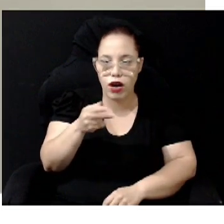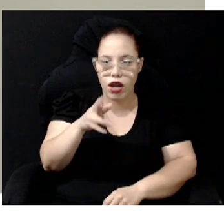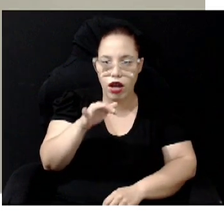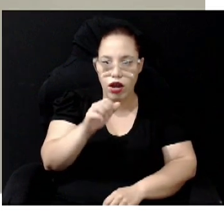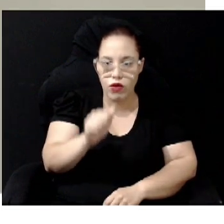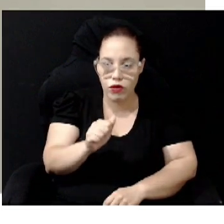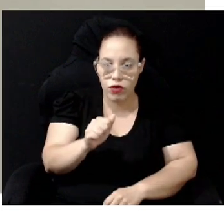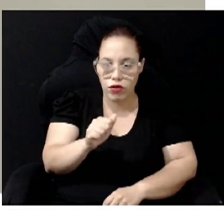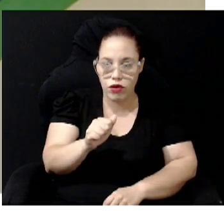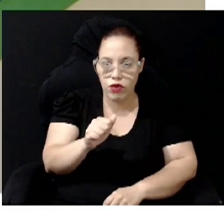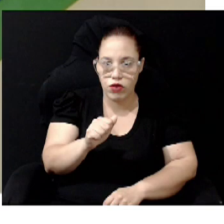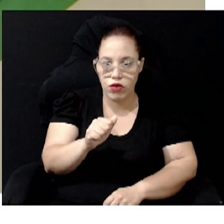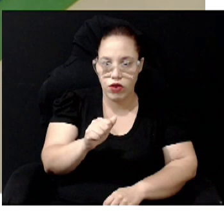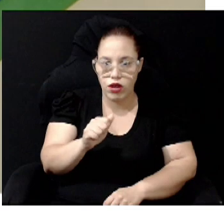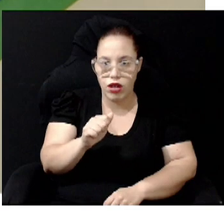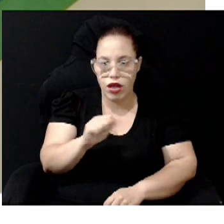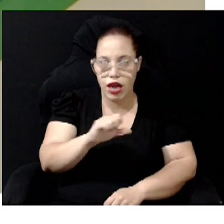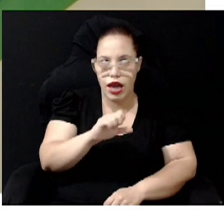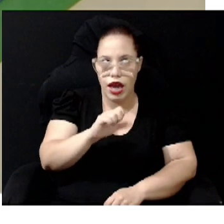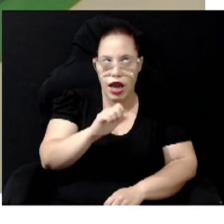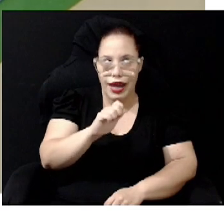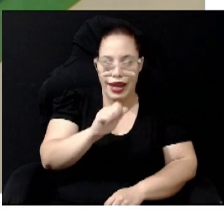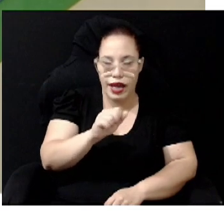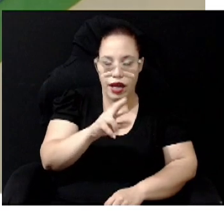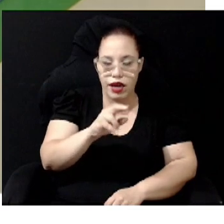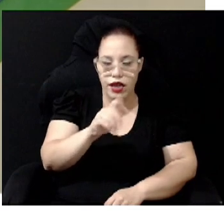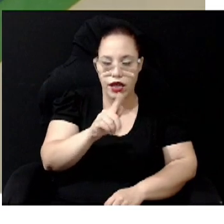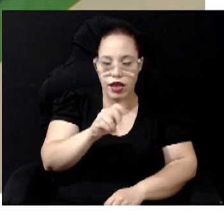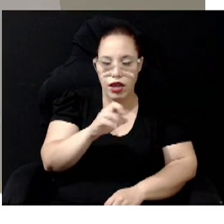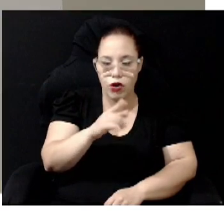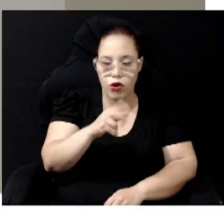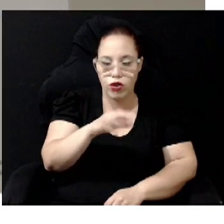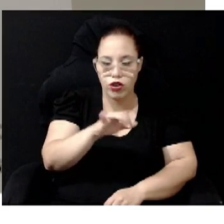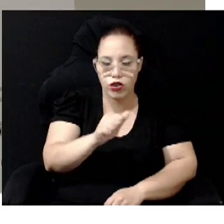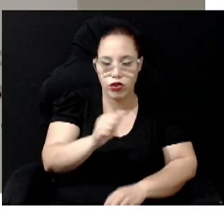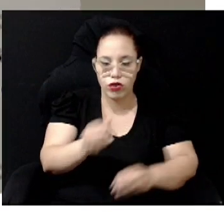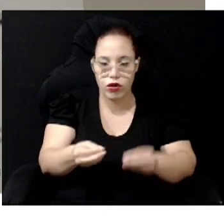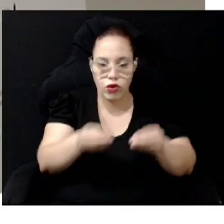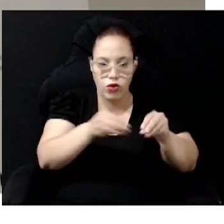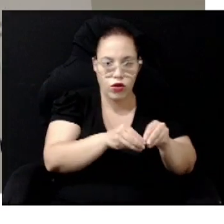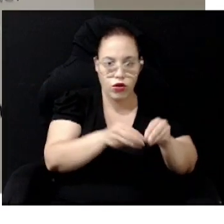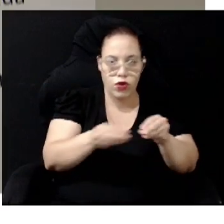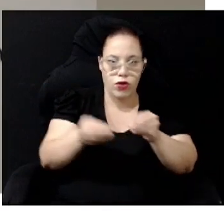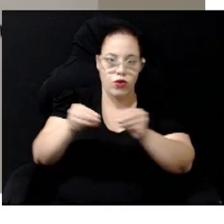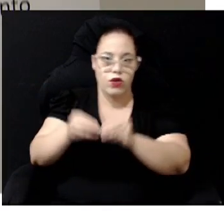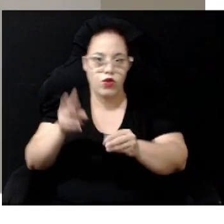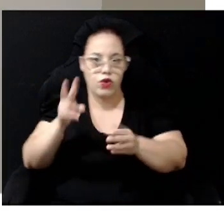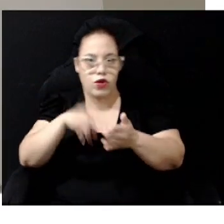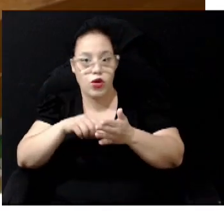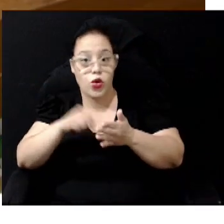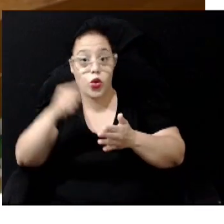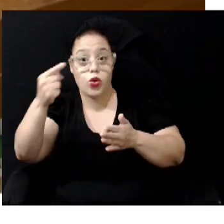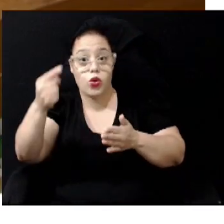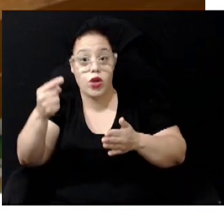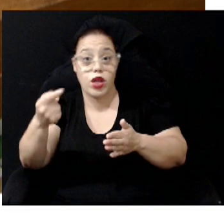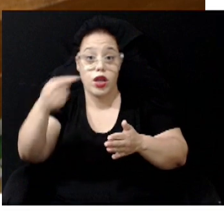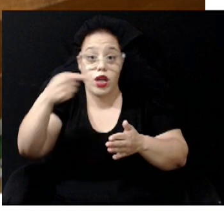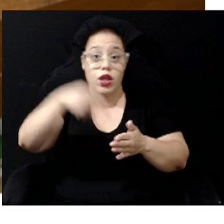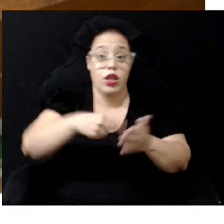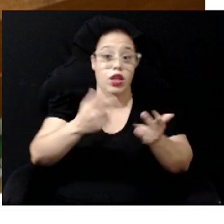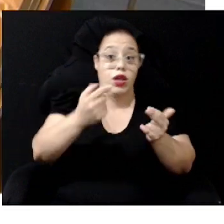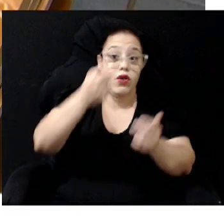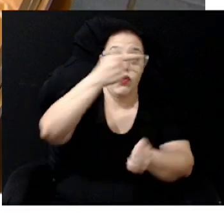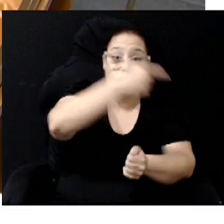de arqueologia nisso, porque a gente vai juntando pedacinhos, você lê um documento aqui hoje, amanhã você lê outro e fala, nossa, mas esse tem a ver com esse. E a gente